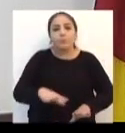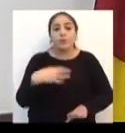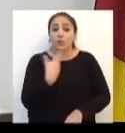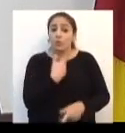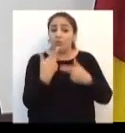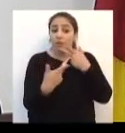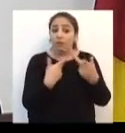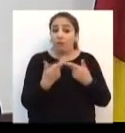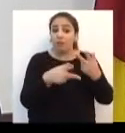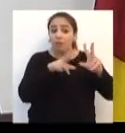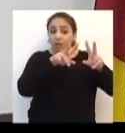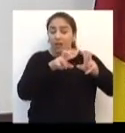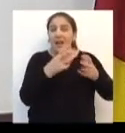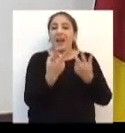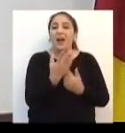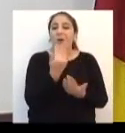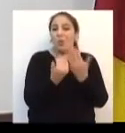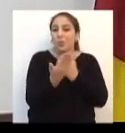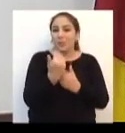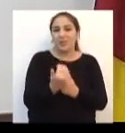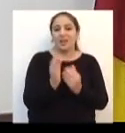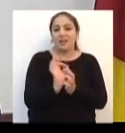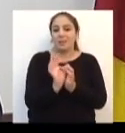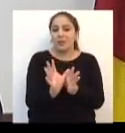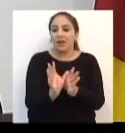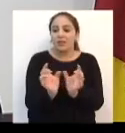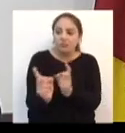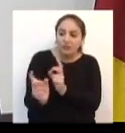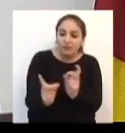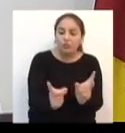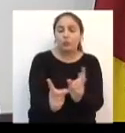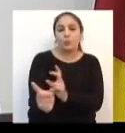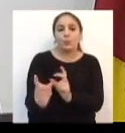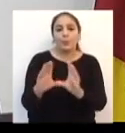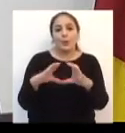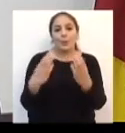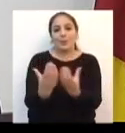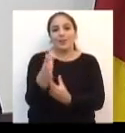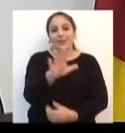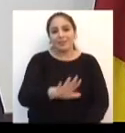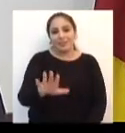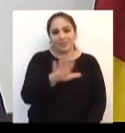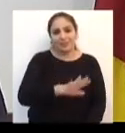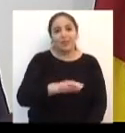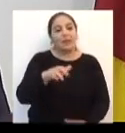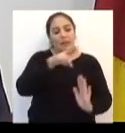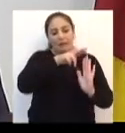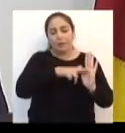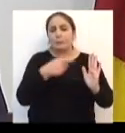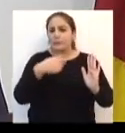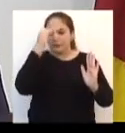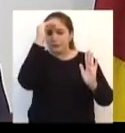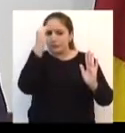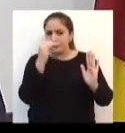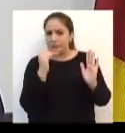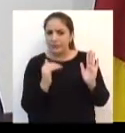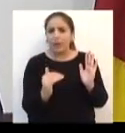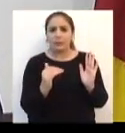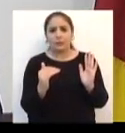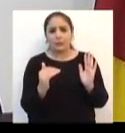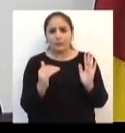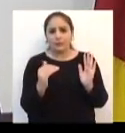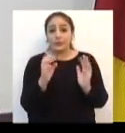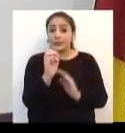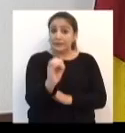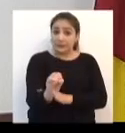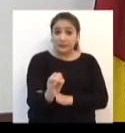de alimentos que serão disponibilizados à população. Então, todas essas regras também deverão ser obedecidas e, obviamente, que numa